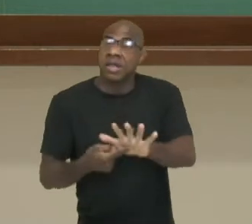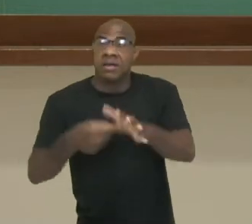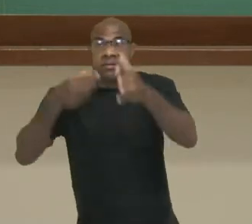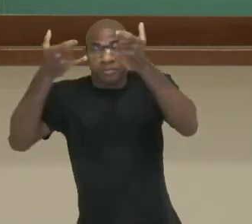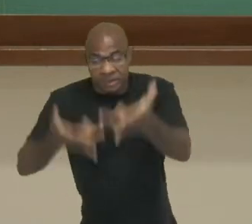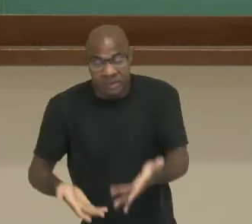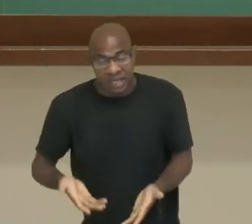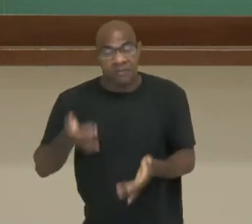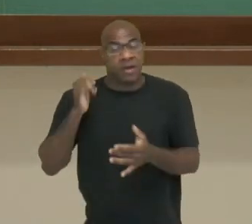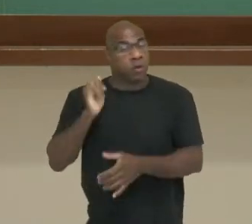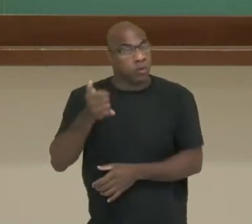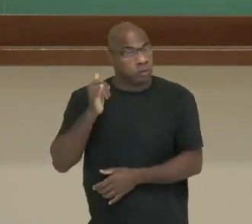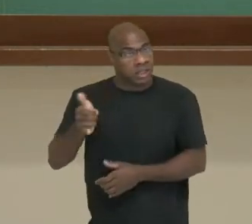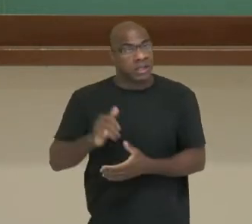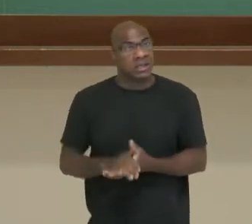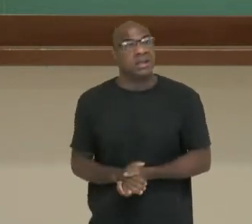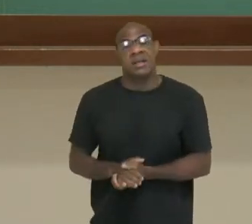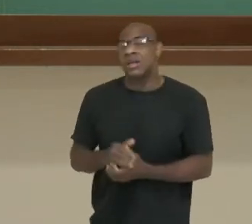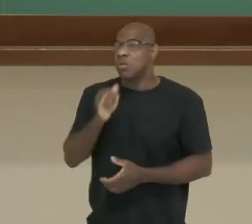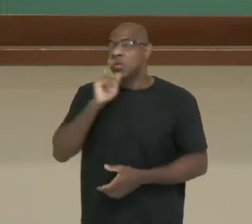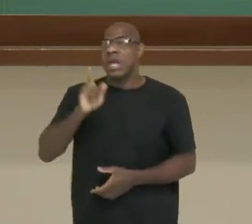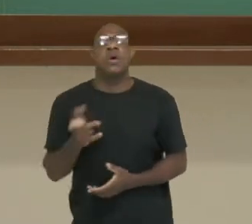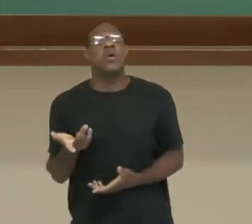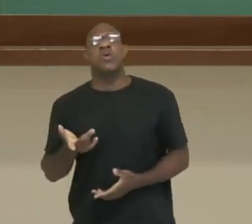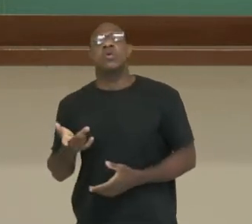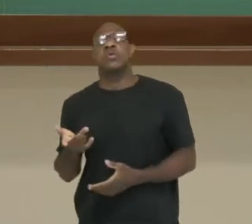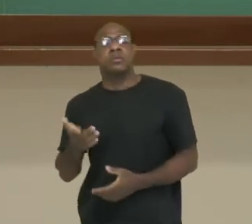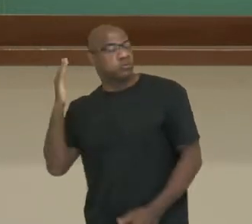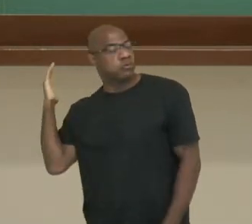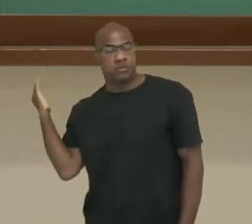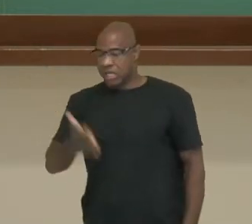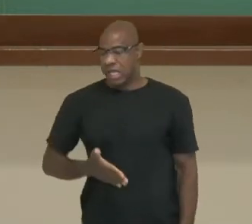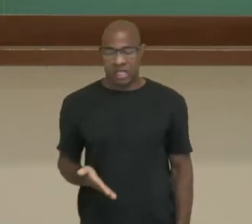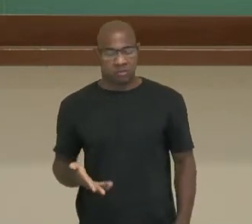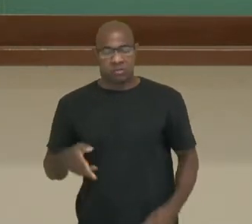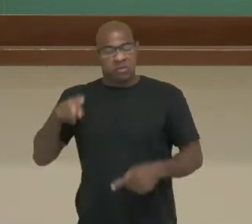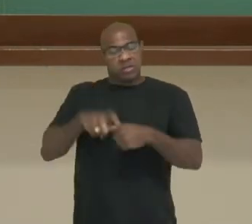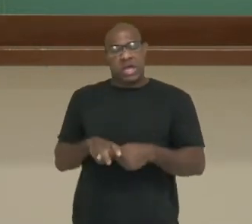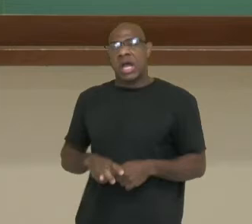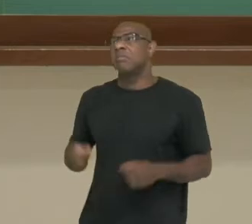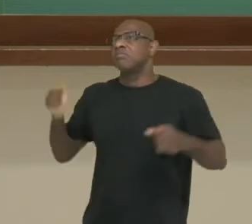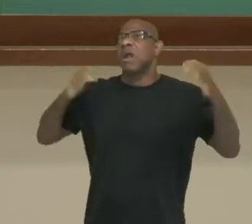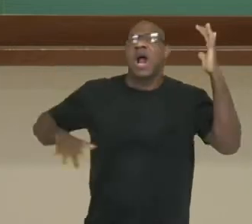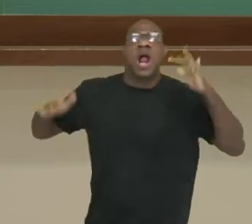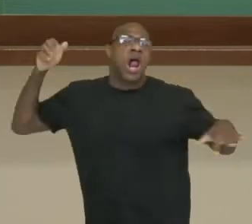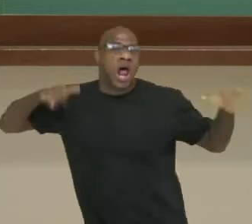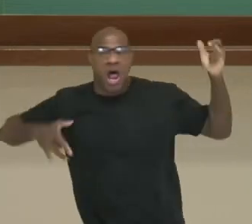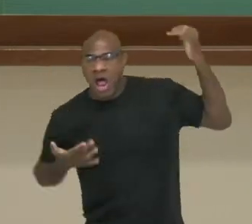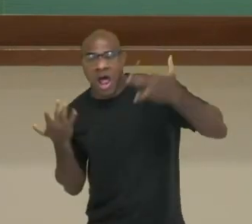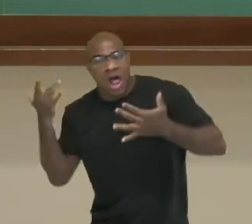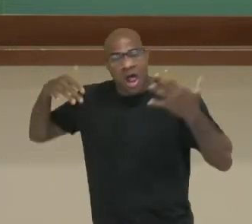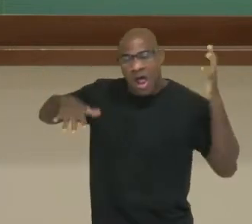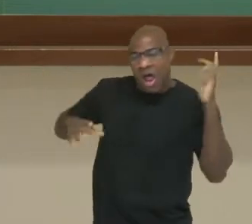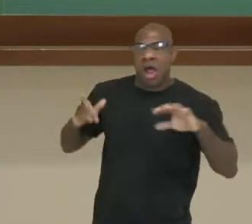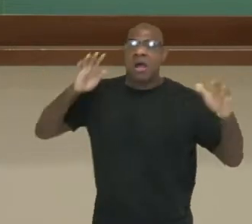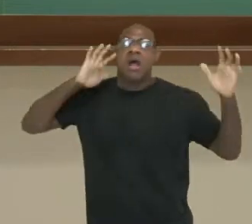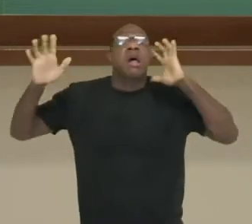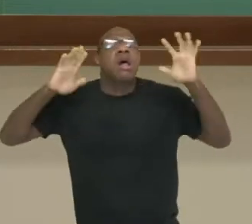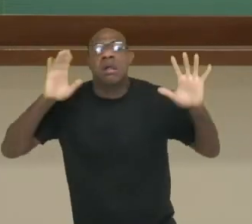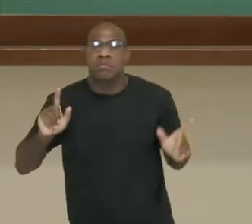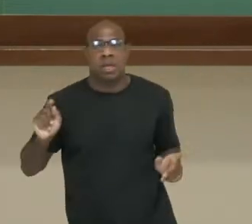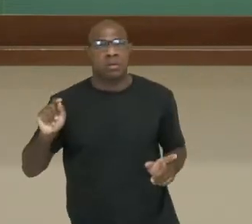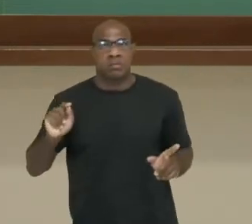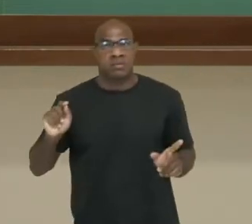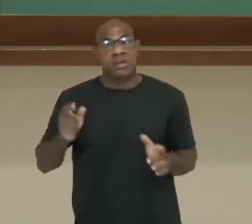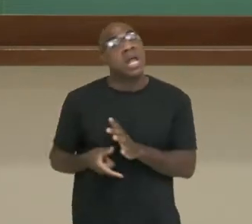um teatro que você senta ali e viaja no sofrimento ou na alegria, na emoção, no drama que está